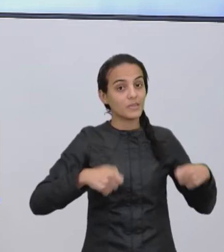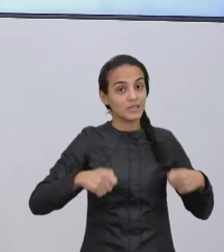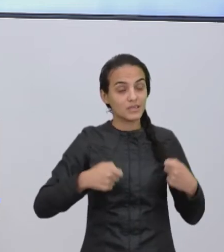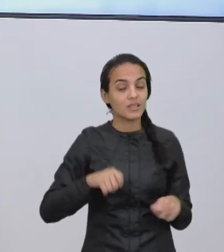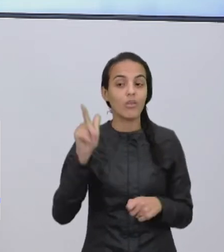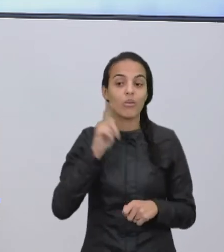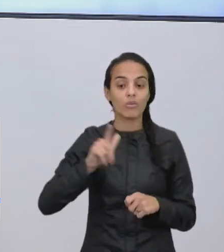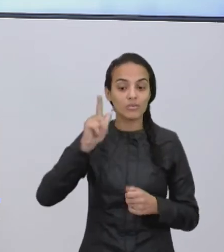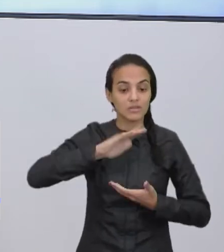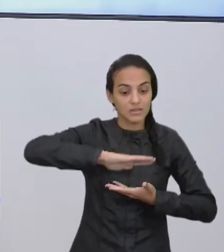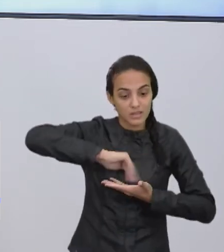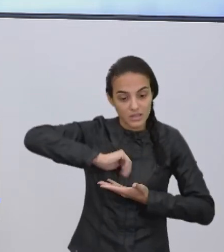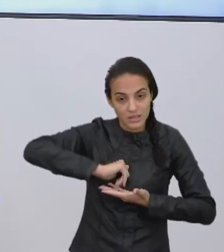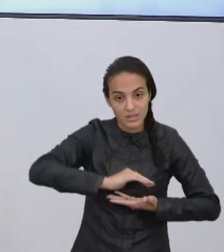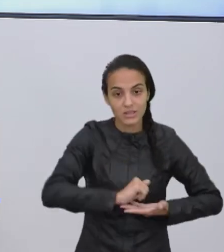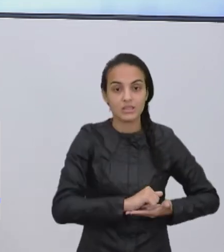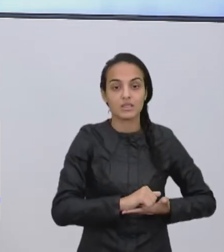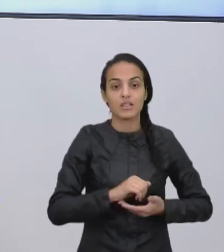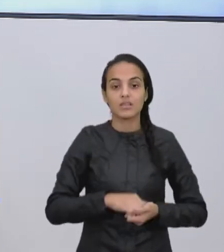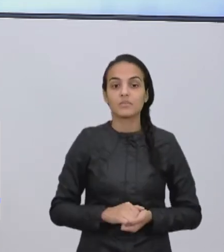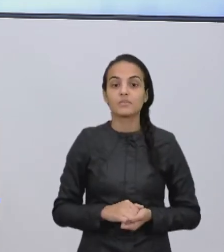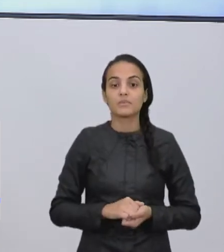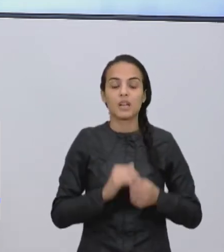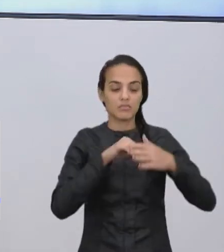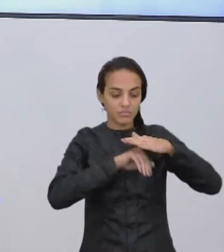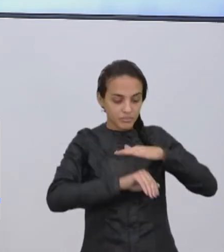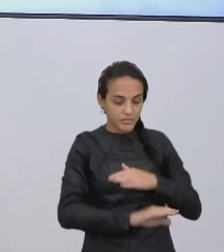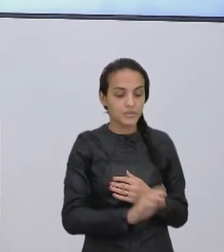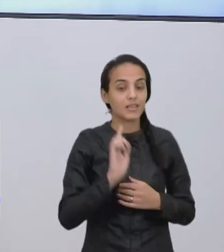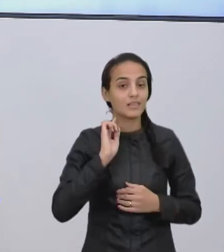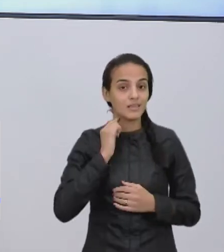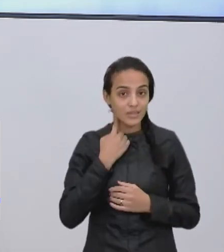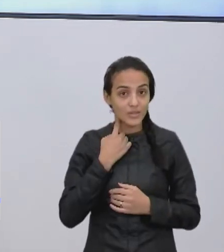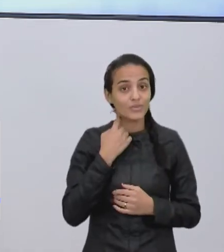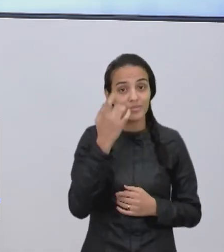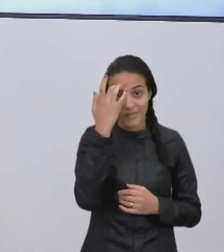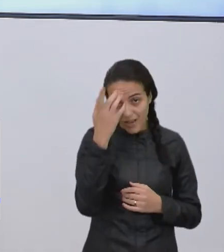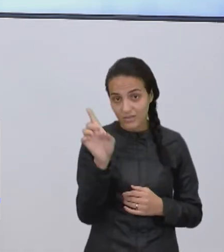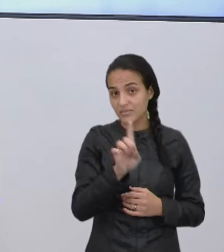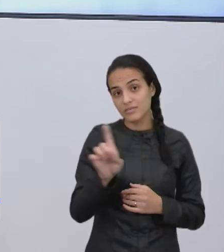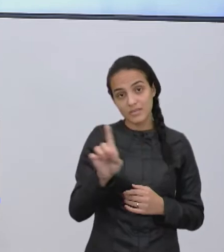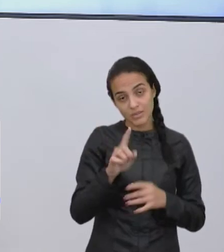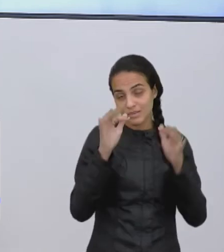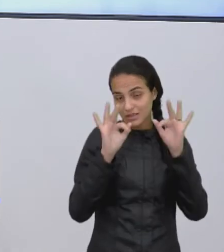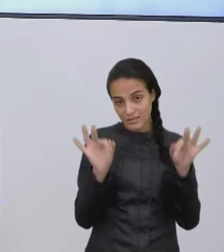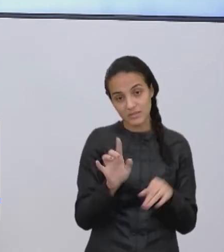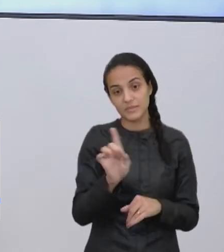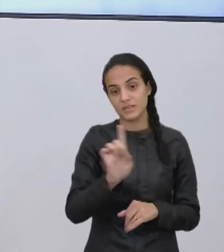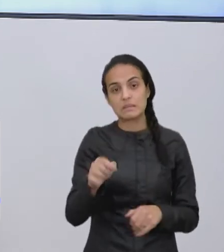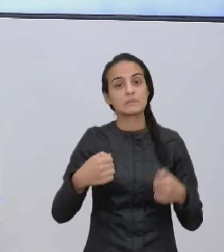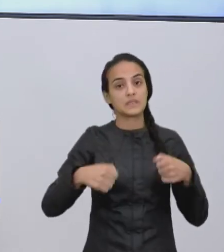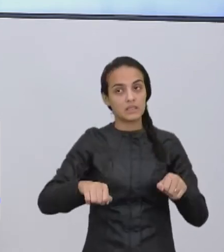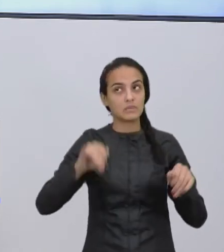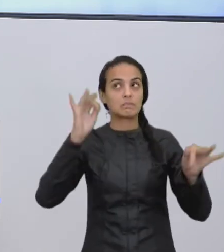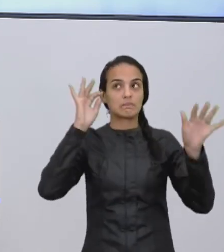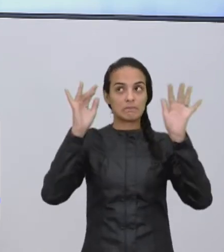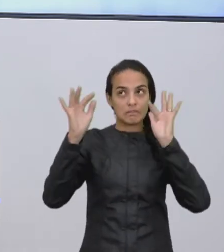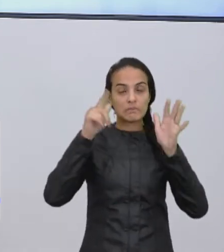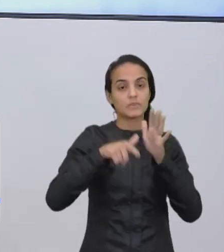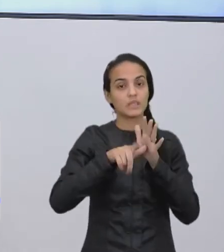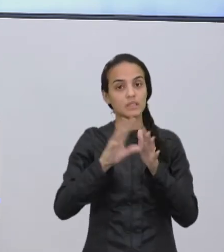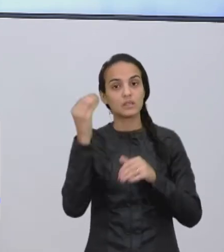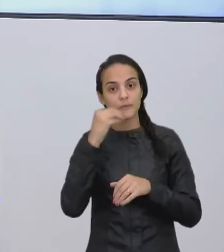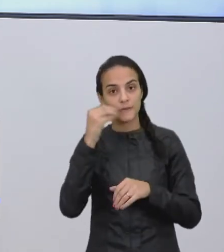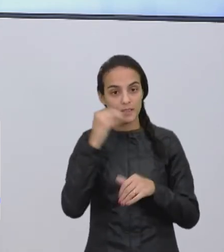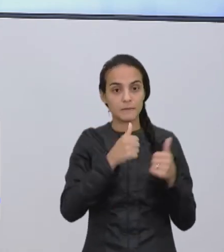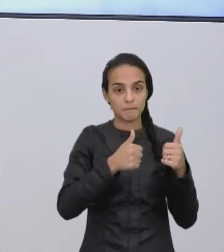retirar. Veja que para armazenar lixo também não é uma coisa muito simples, né? Então tem que se pensar e se projetar bem. É